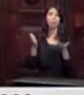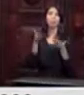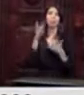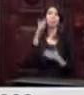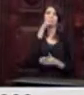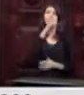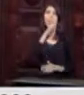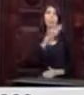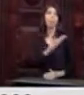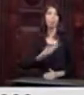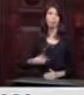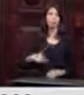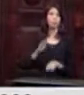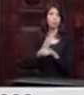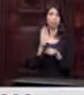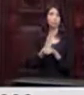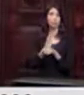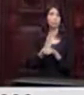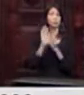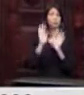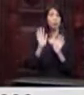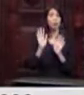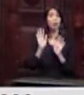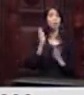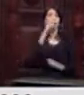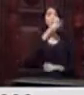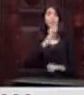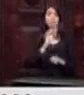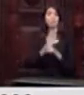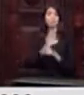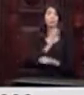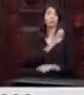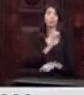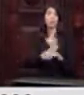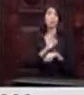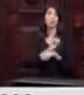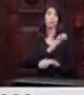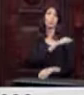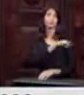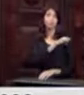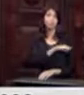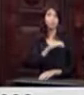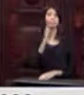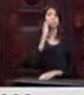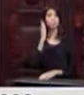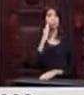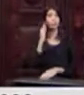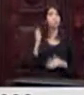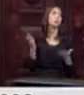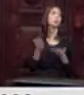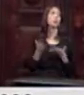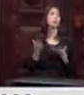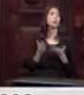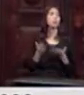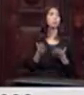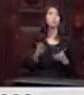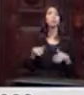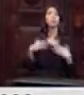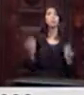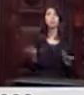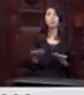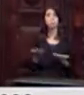um governo, mas para salvar um Estado, porque hoje a questão econômica é fundamental. Deputada, não.